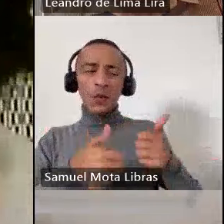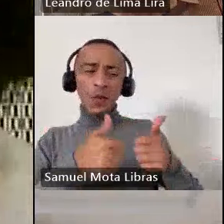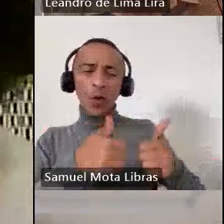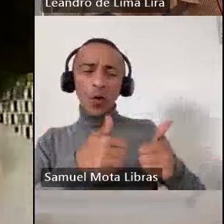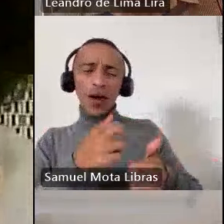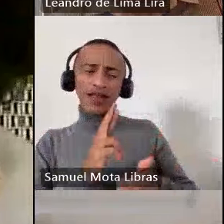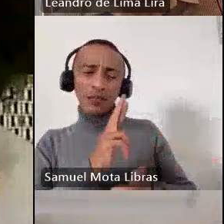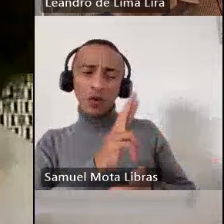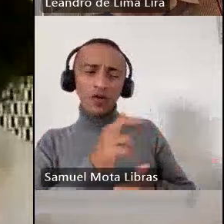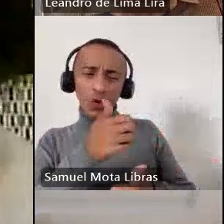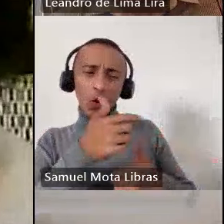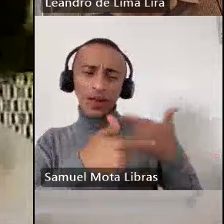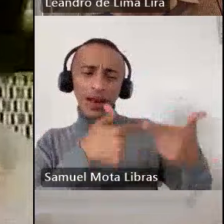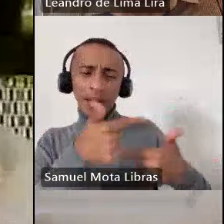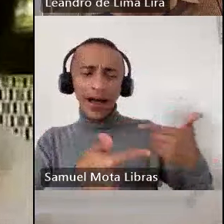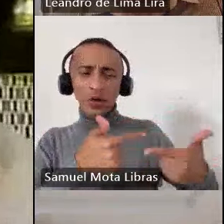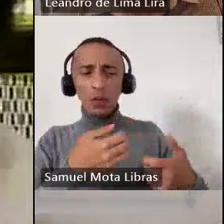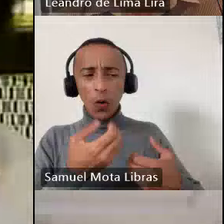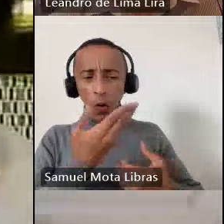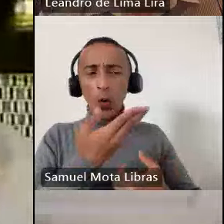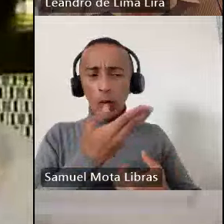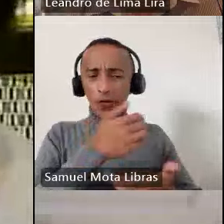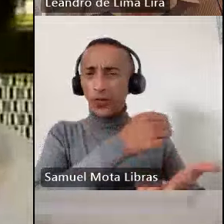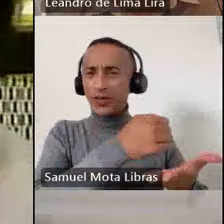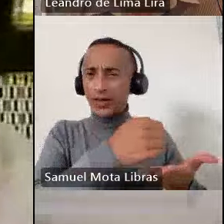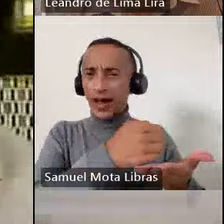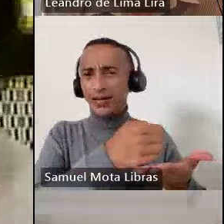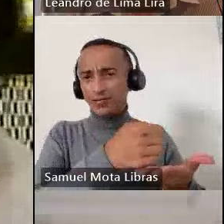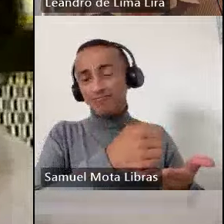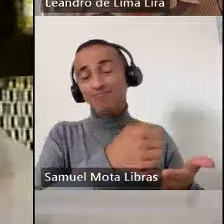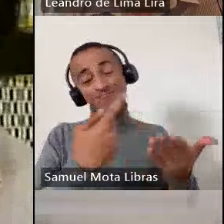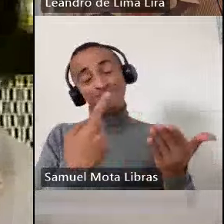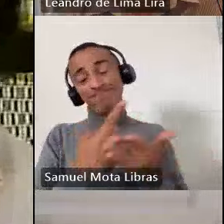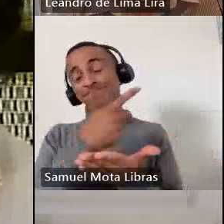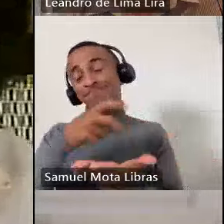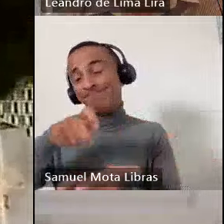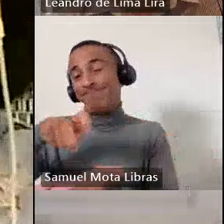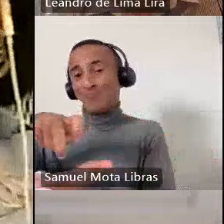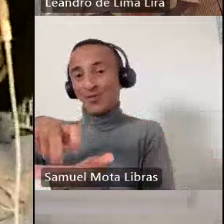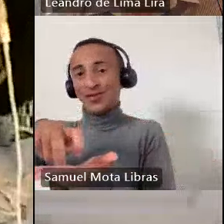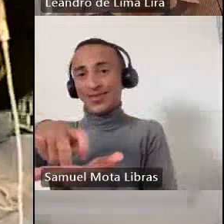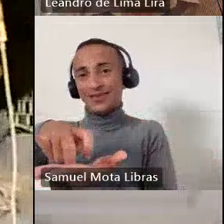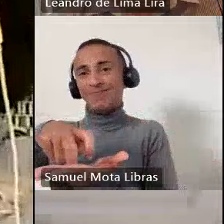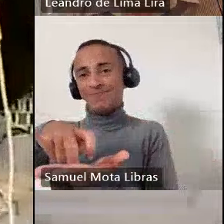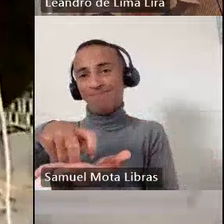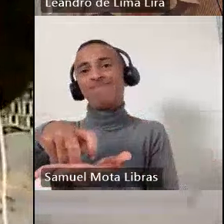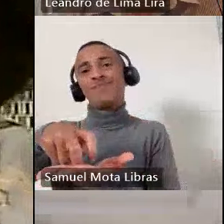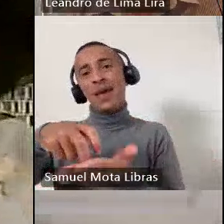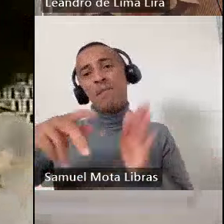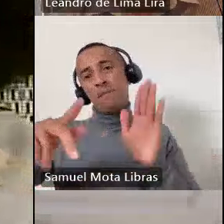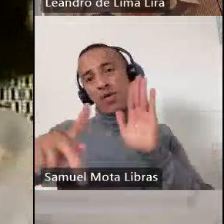Tá previsto eh eh Vamos fazer vamos dizer assim faz parte do jogo né da regra do